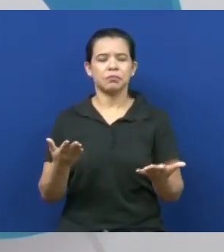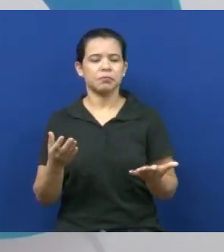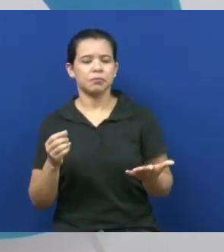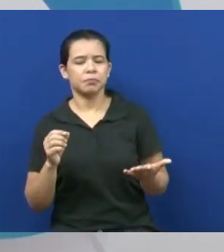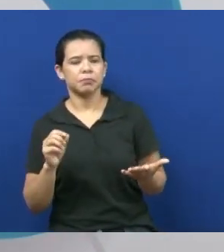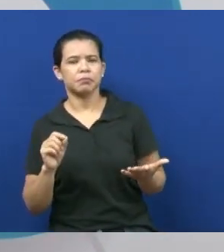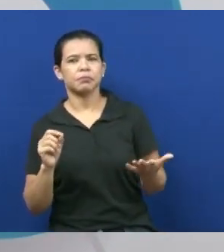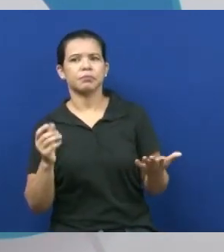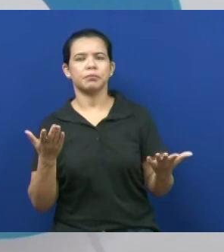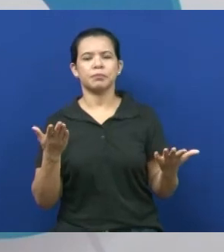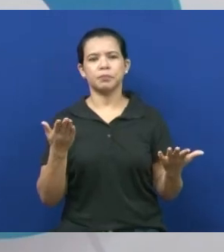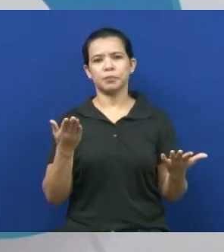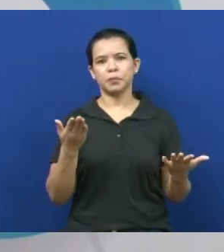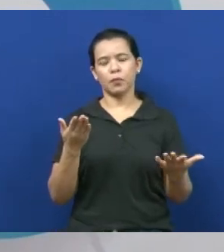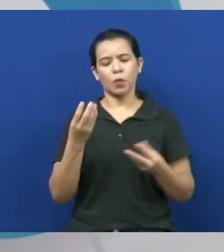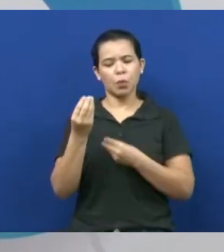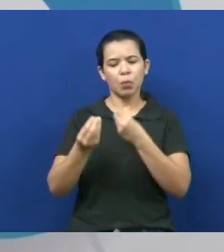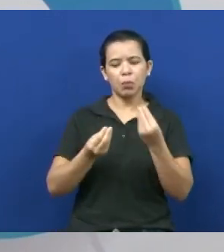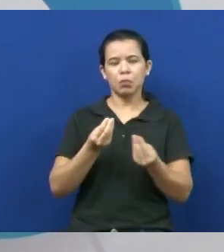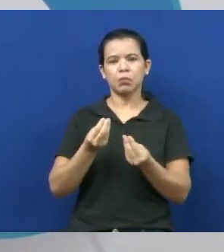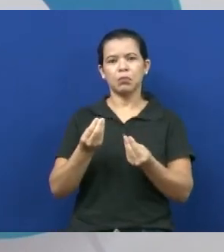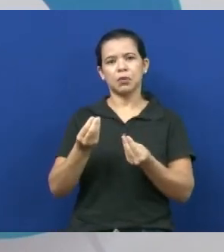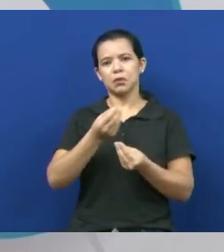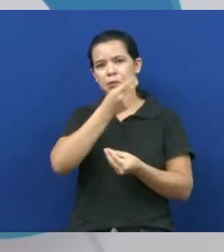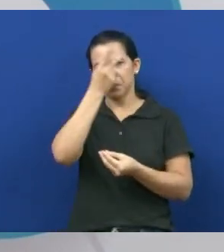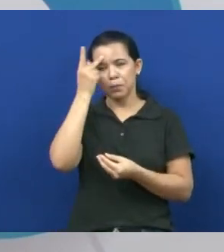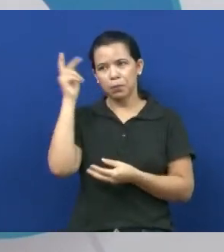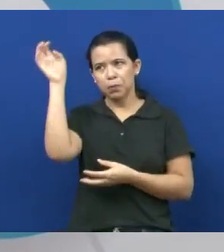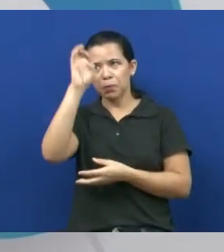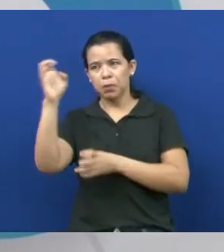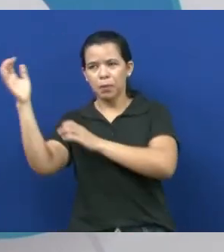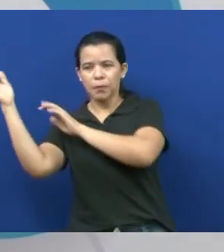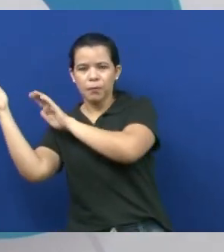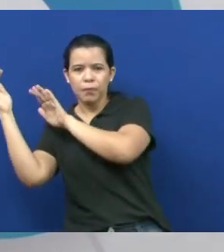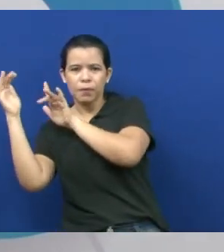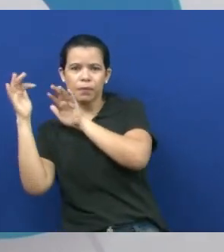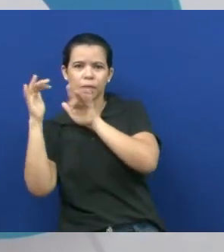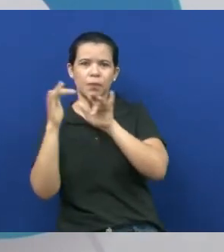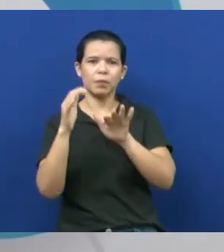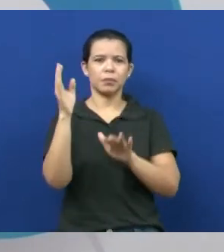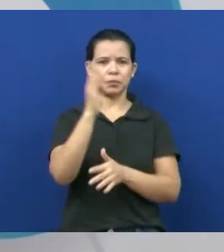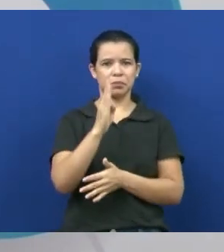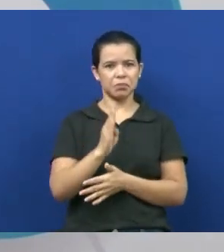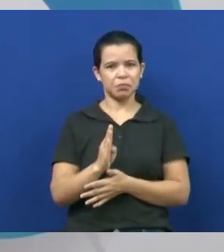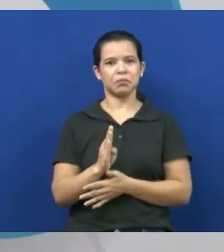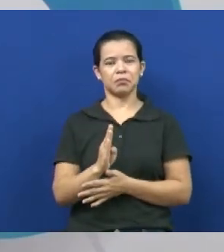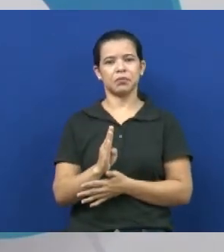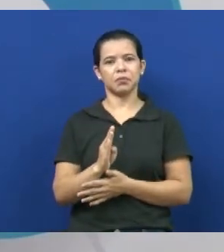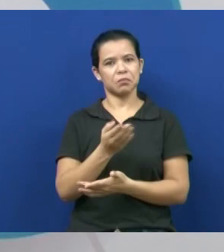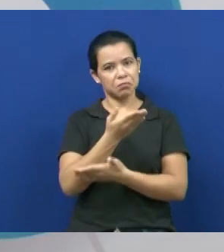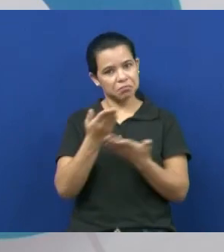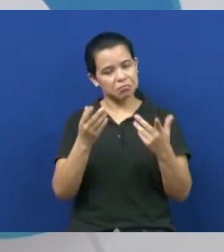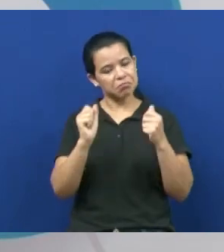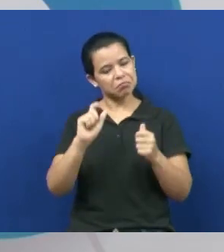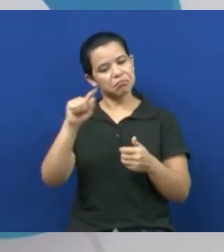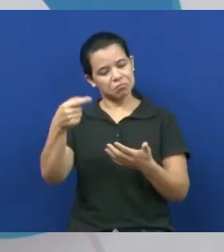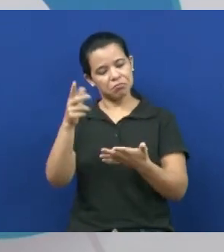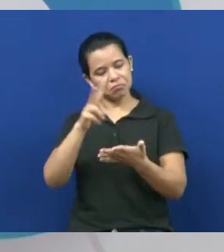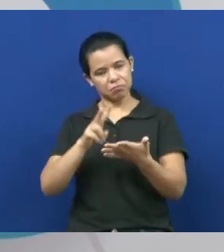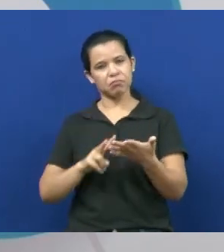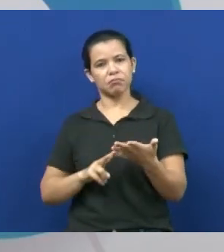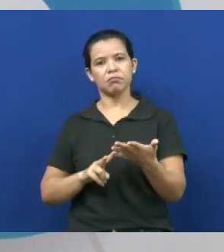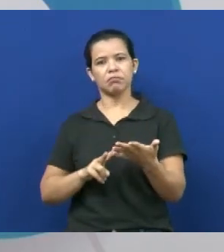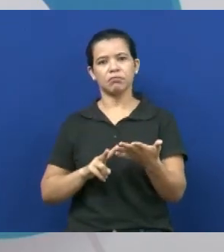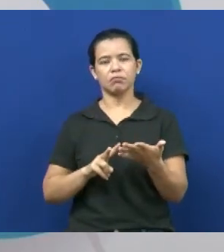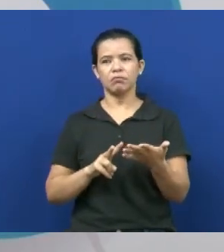assim, vinda, né, dos europeus para cá. Então, você pode depois confirmar nessa obra. Voltando